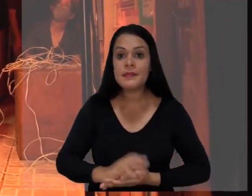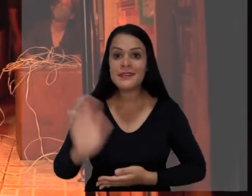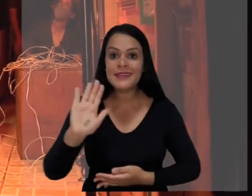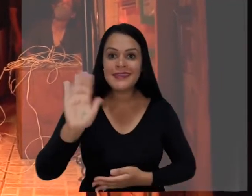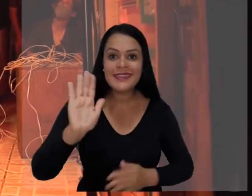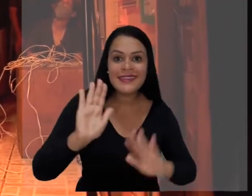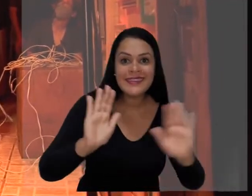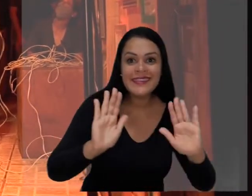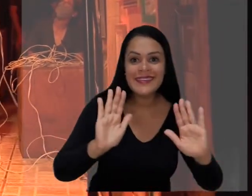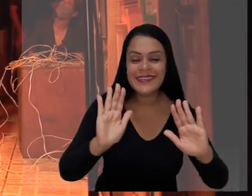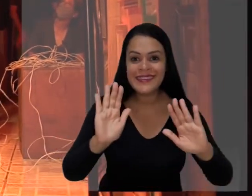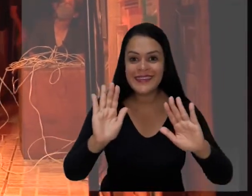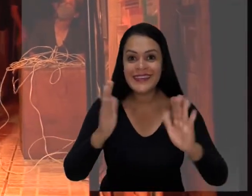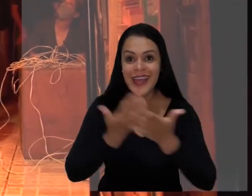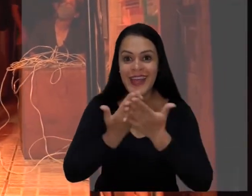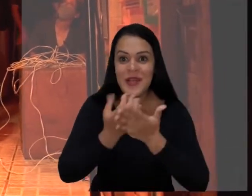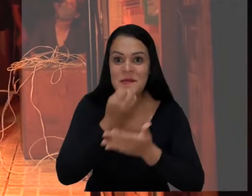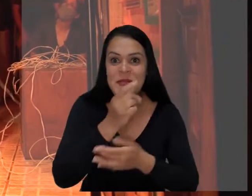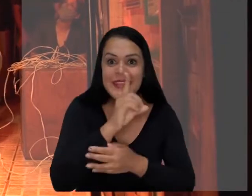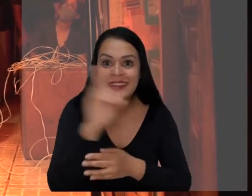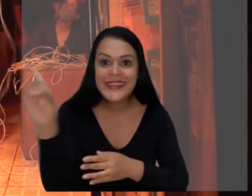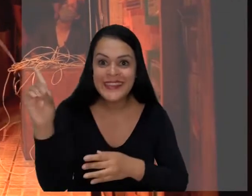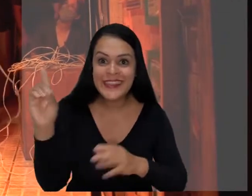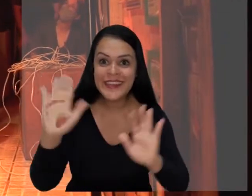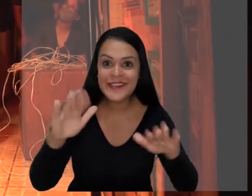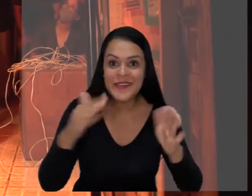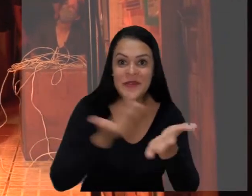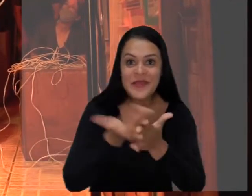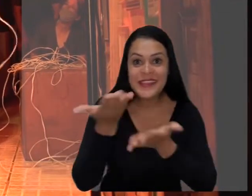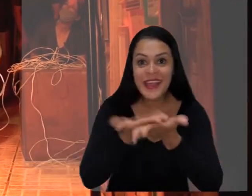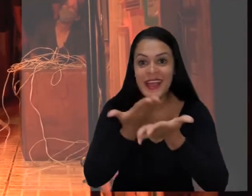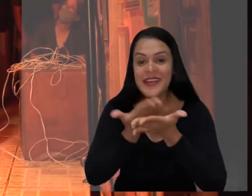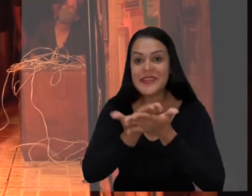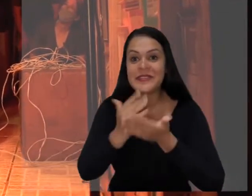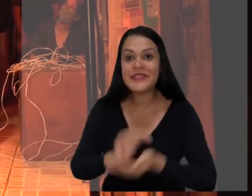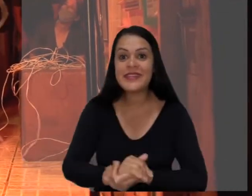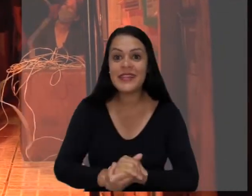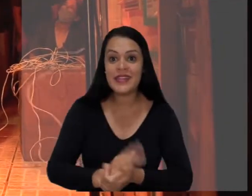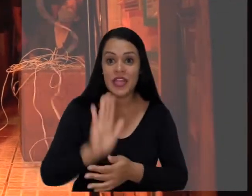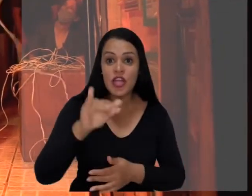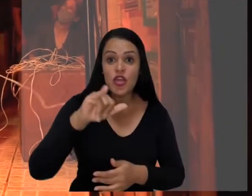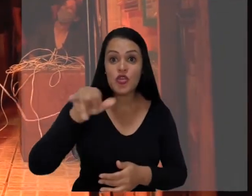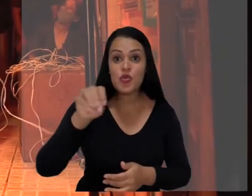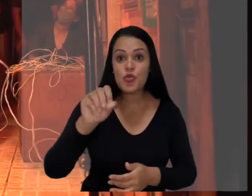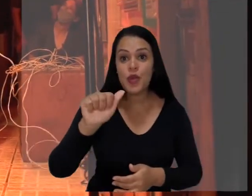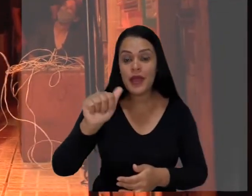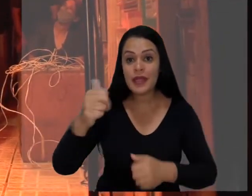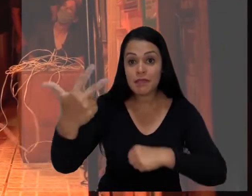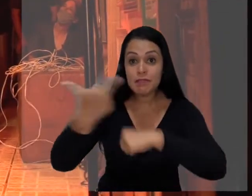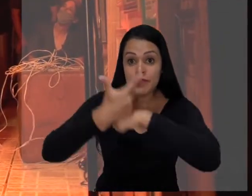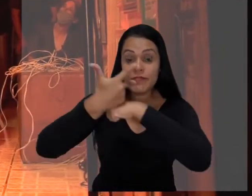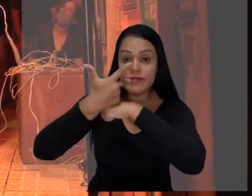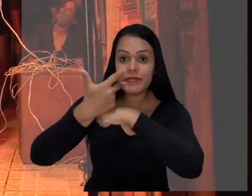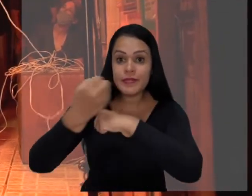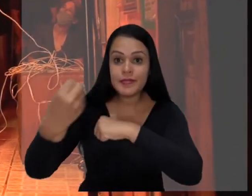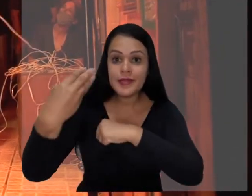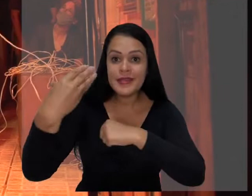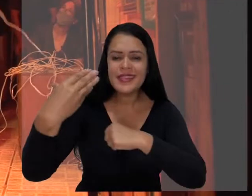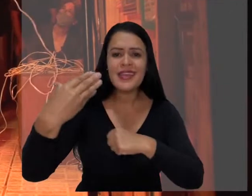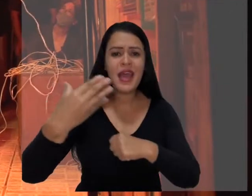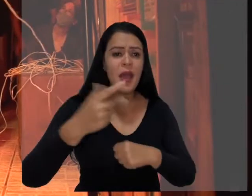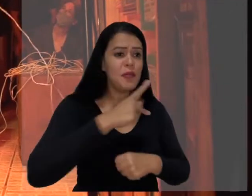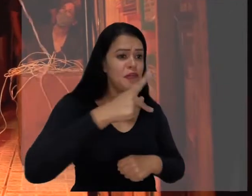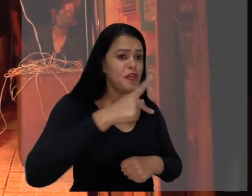Gente, bom dia. Vamos lá. Vamos começar a aula de hoje. Joana, liga a câmera, Joana. Chora, minha câmera